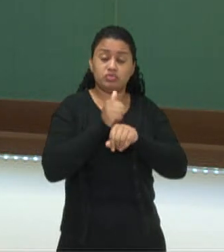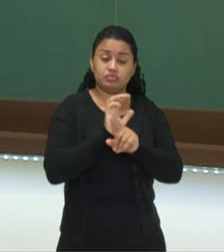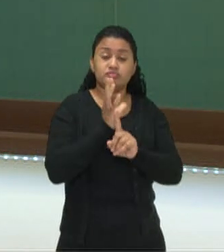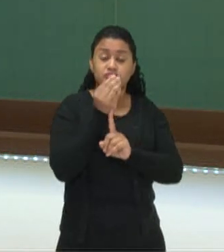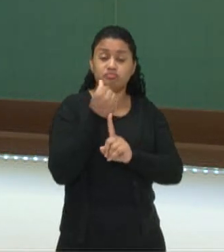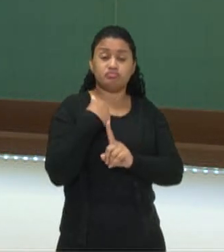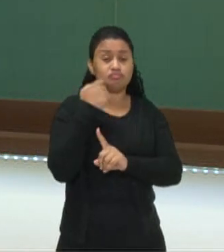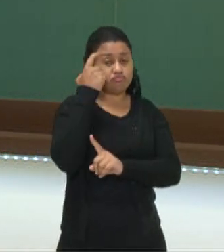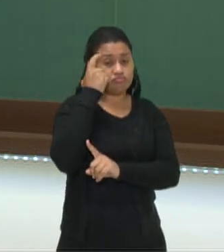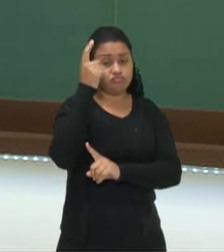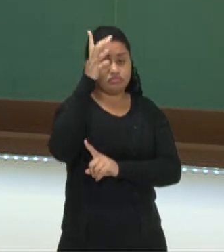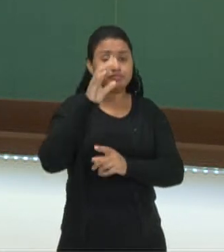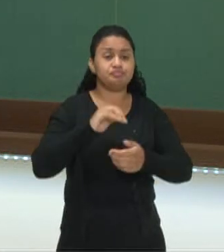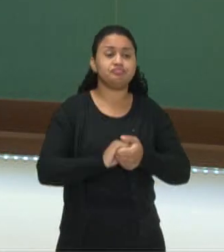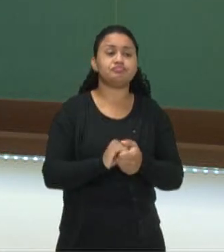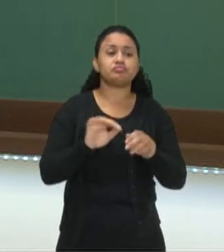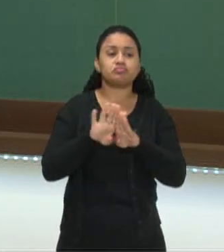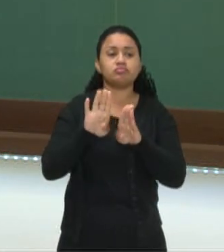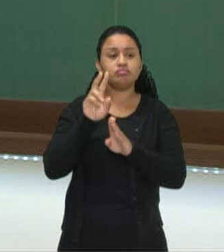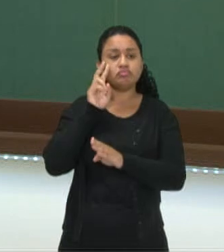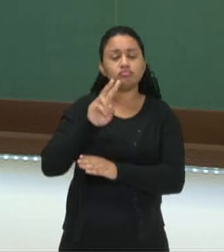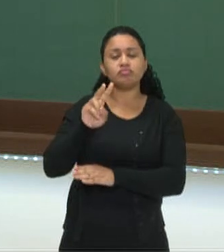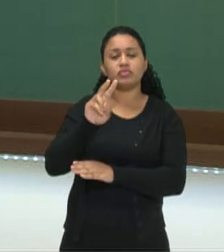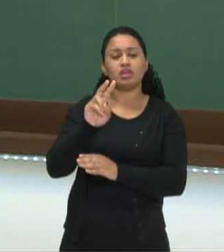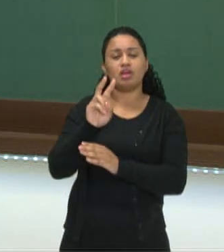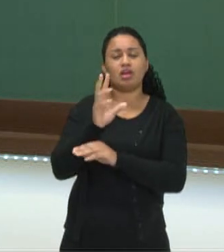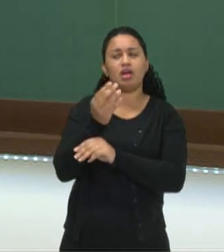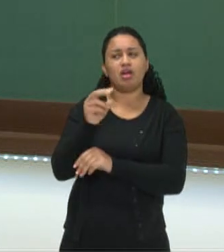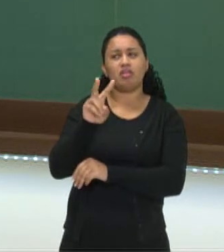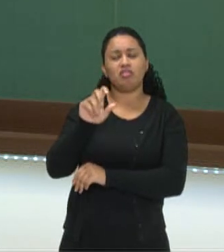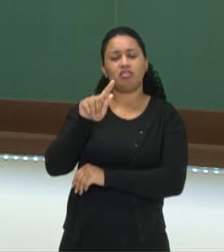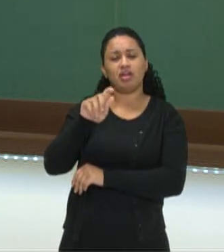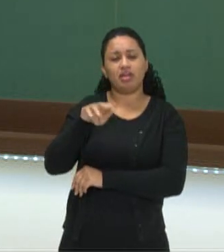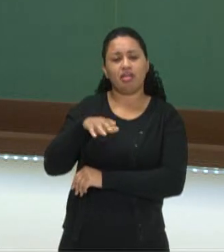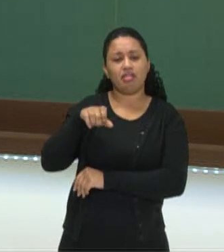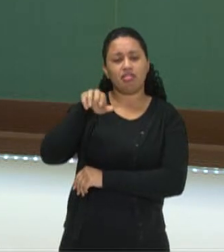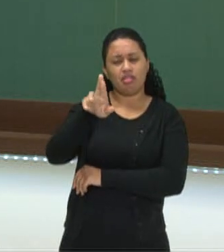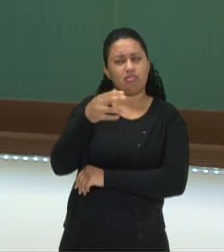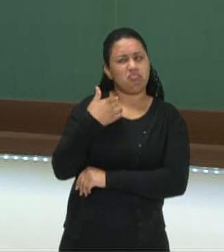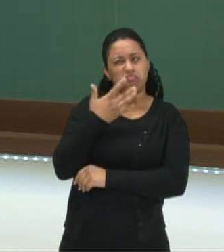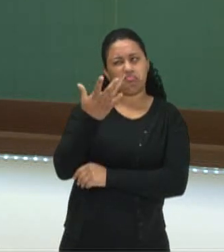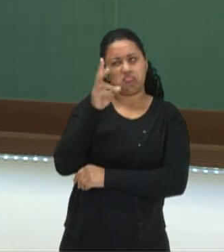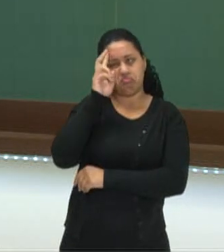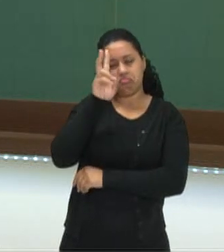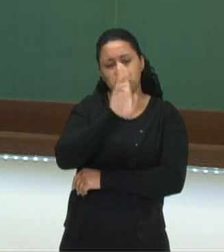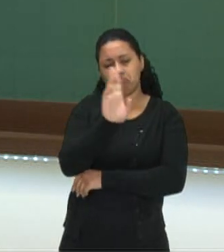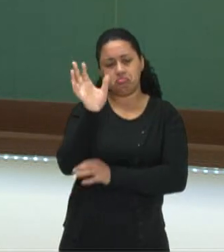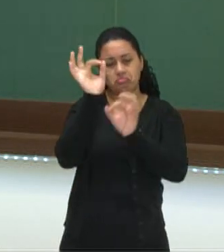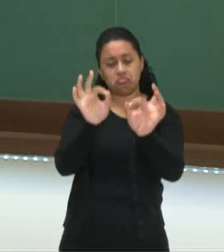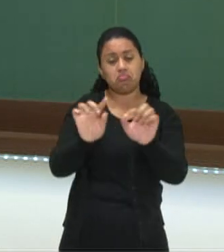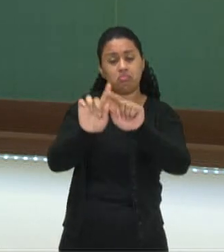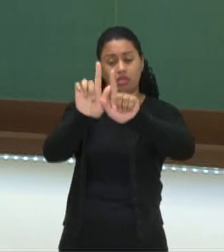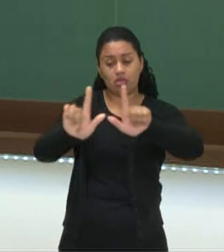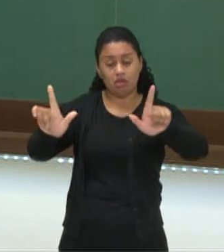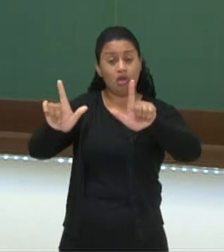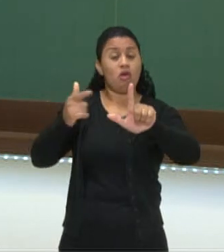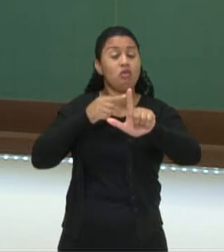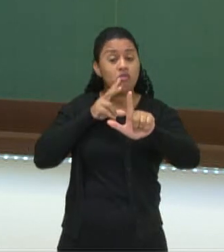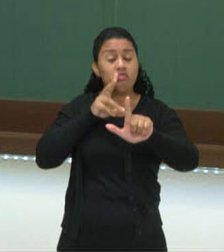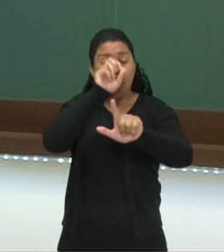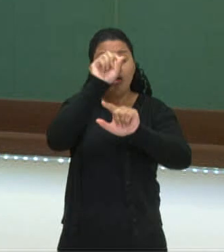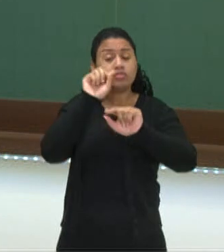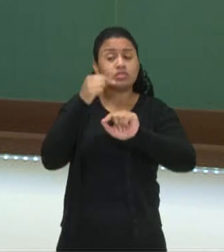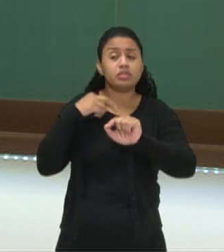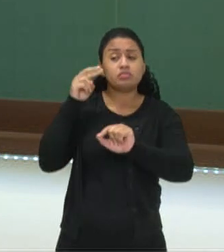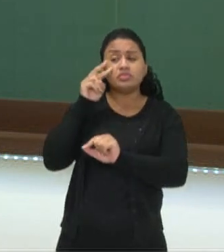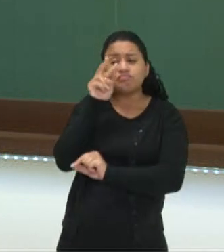disso ele também viu uma obra de Wagner, se não me engano é Lohengrin, agora não me lembro o nome exatamente, mas era uma obra muito forte de Wagner e ele